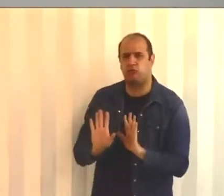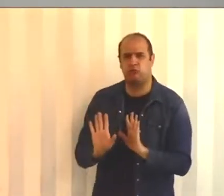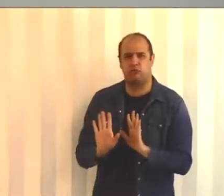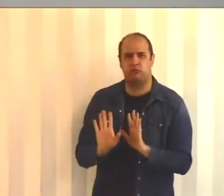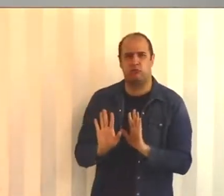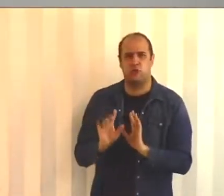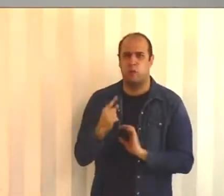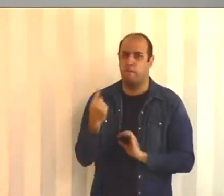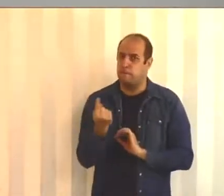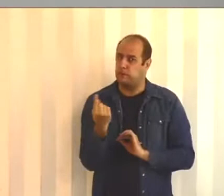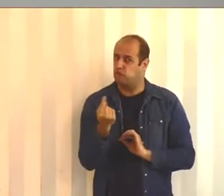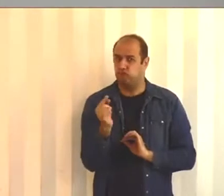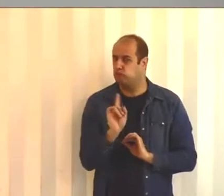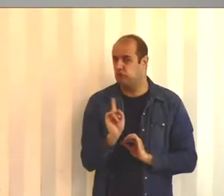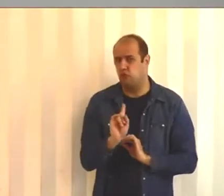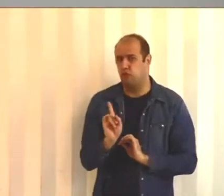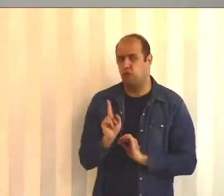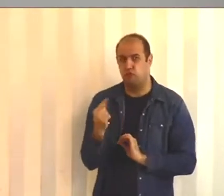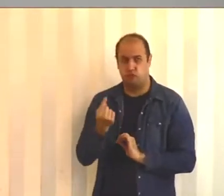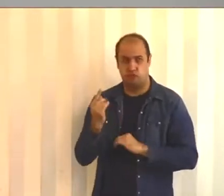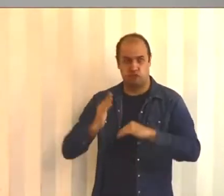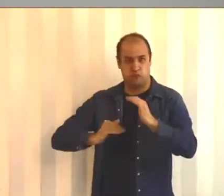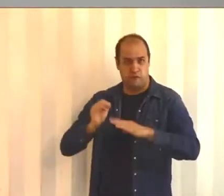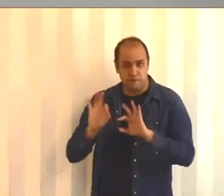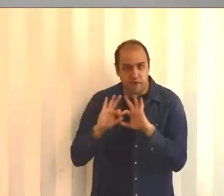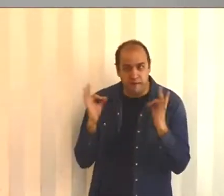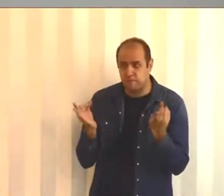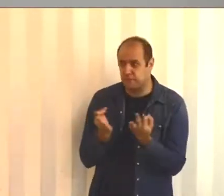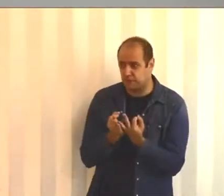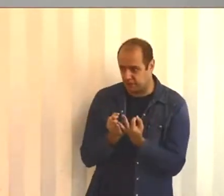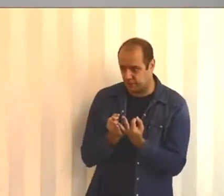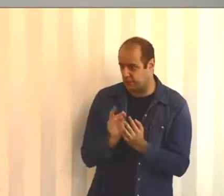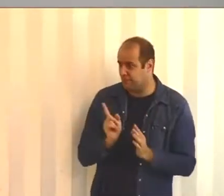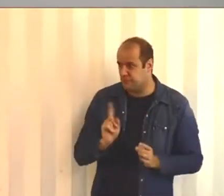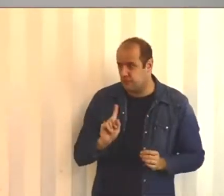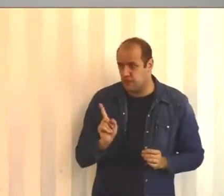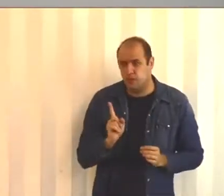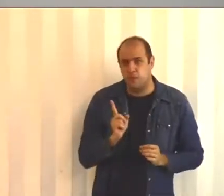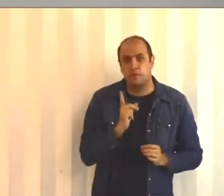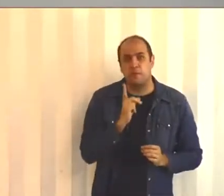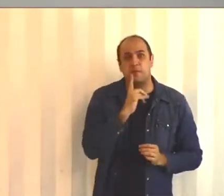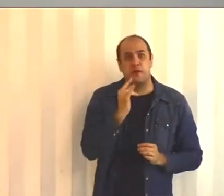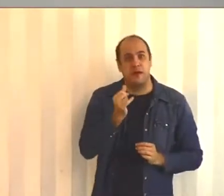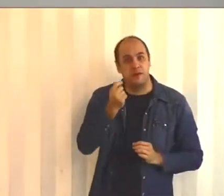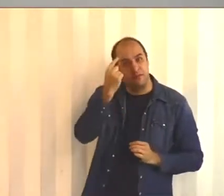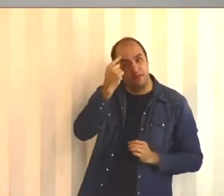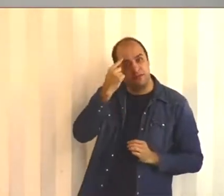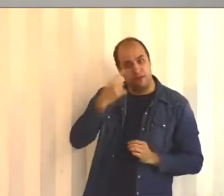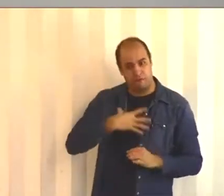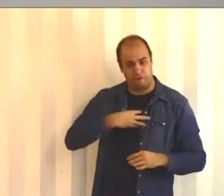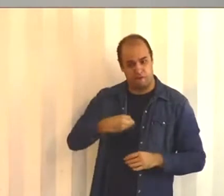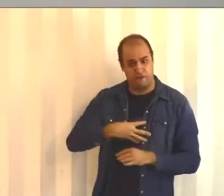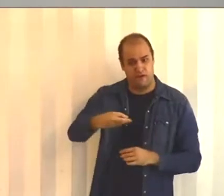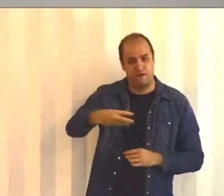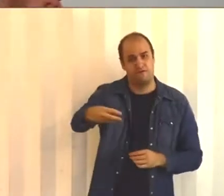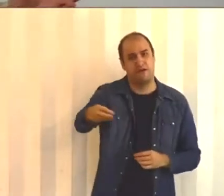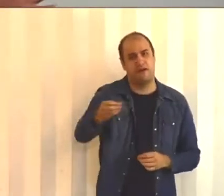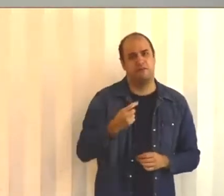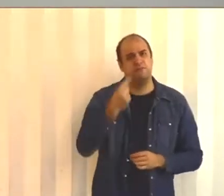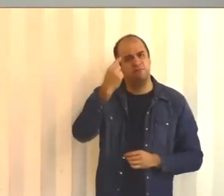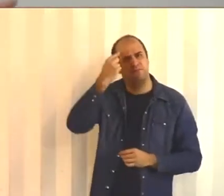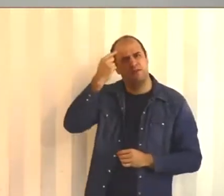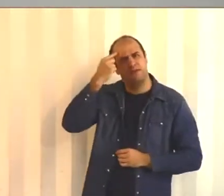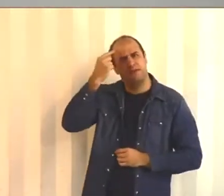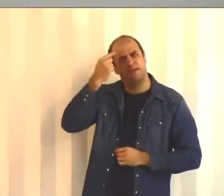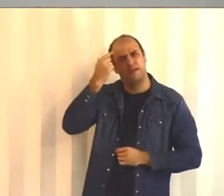alguém individualmente constituir uma família. Os pais já pensavam na família dos filhos, e eles iam